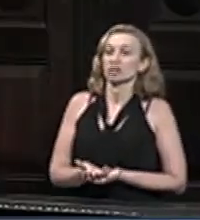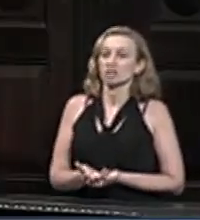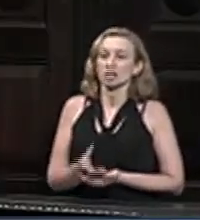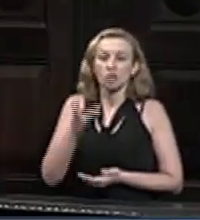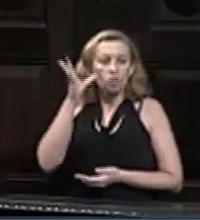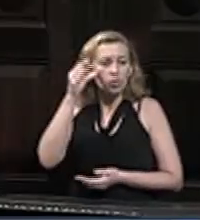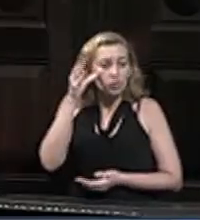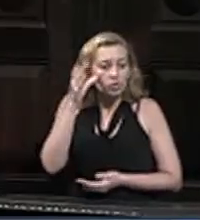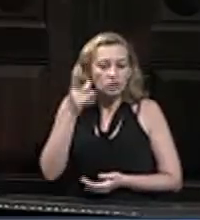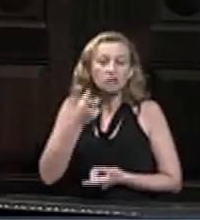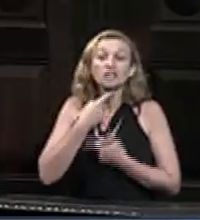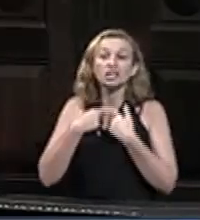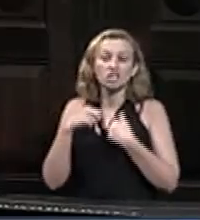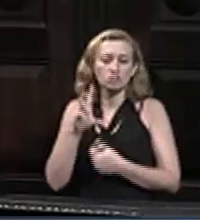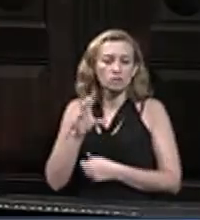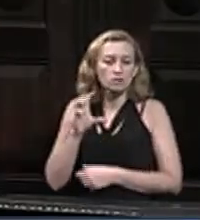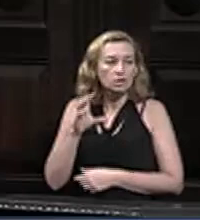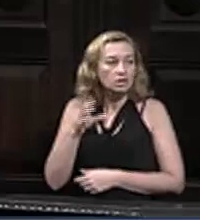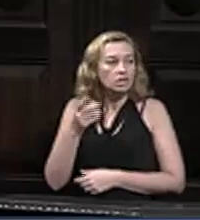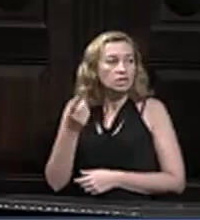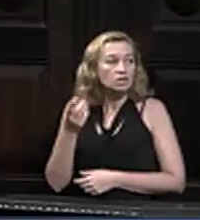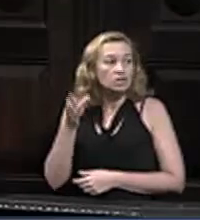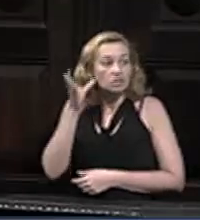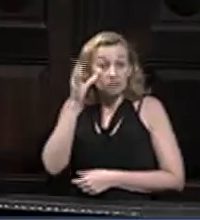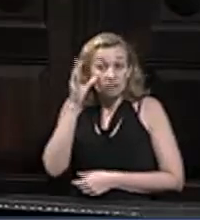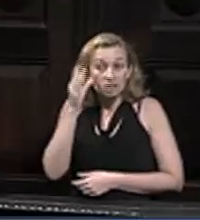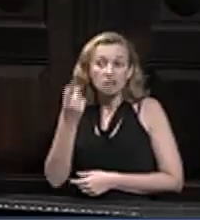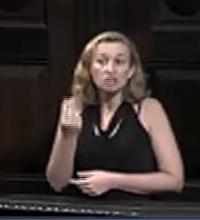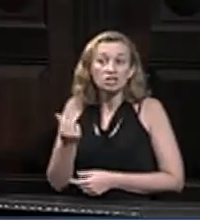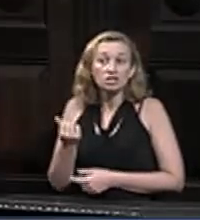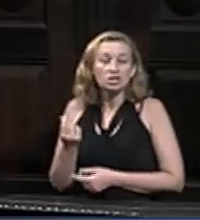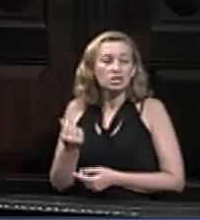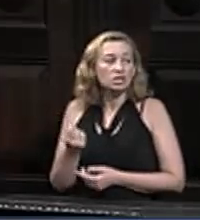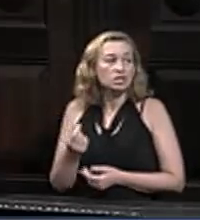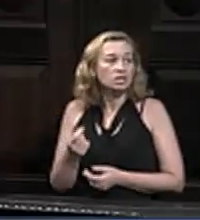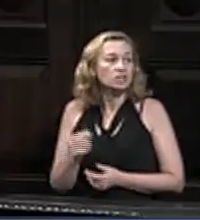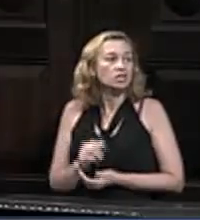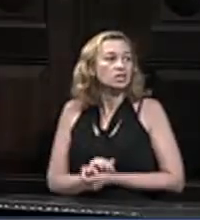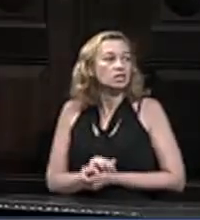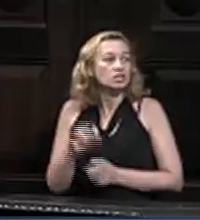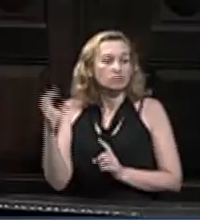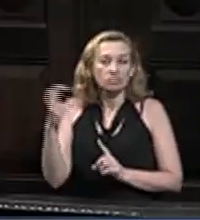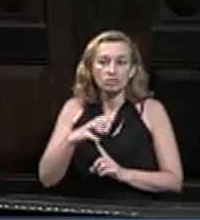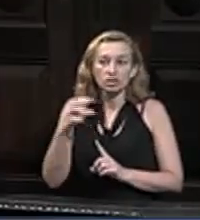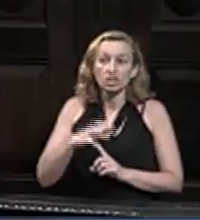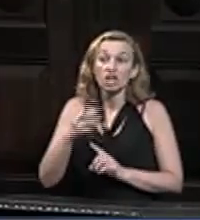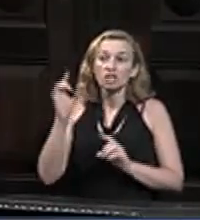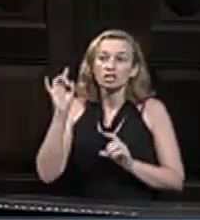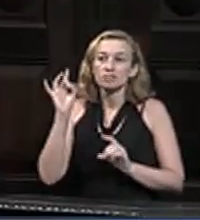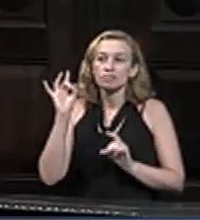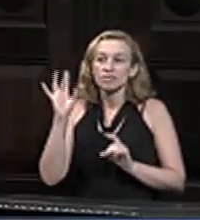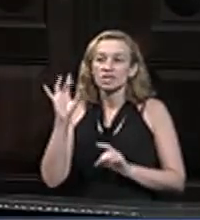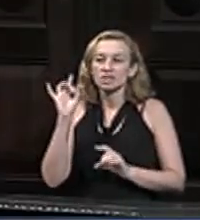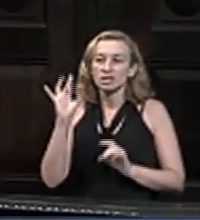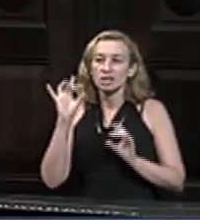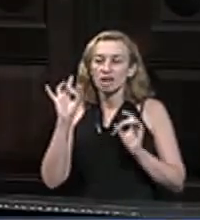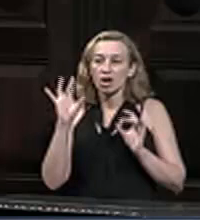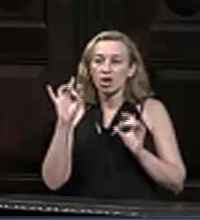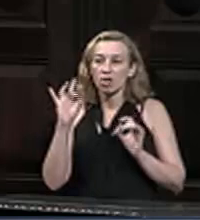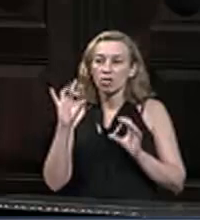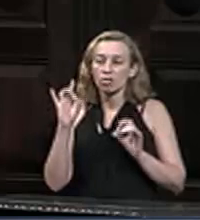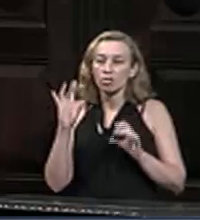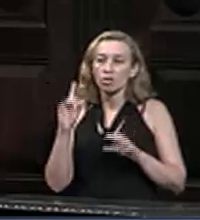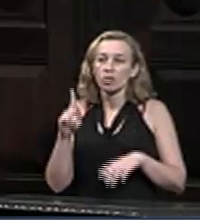de inescrupulosos investidores, especialmente estrangeiros. E aí,